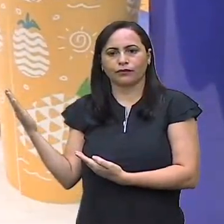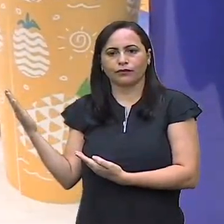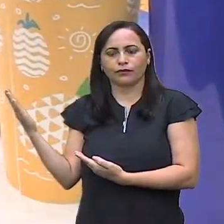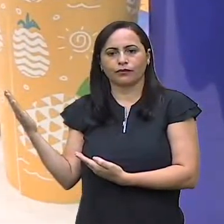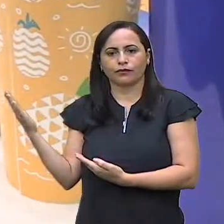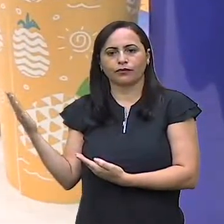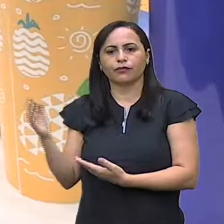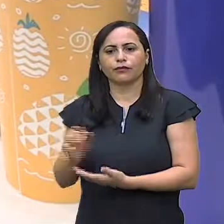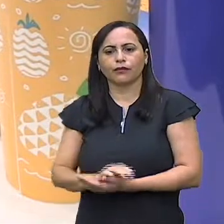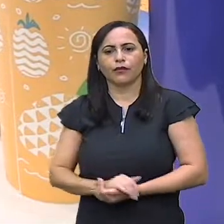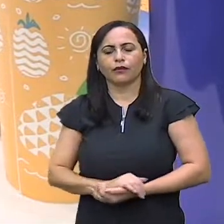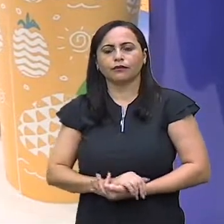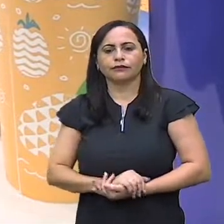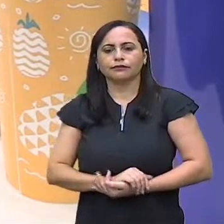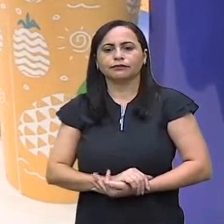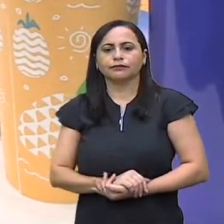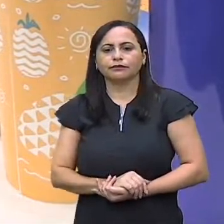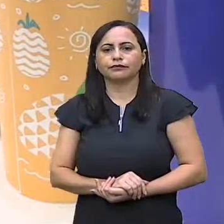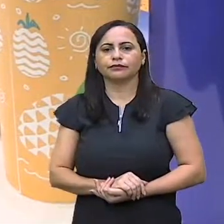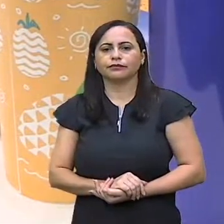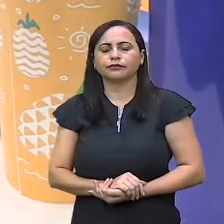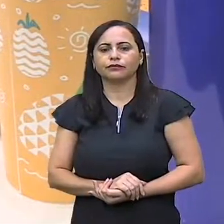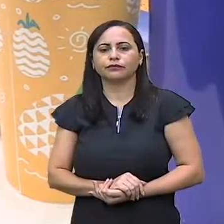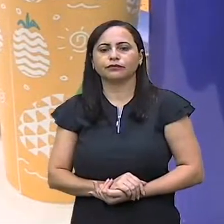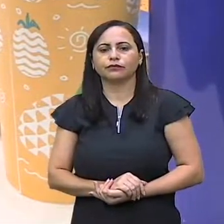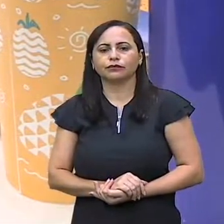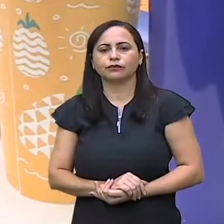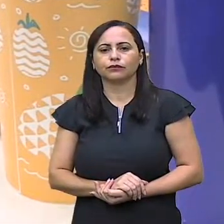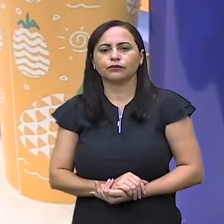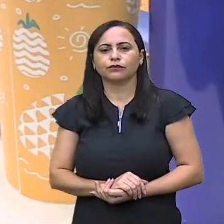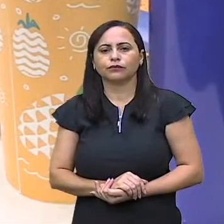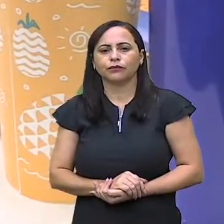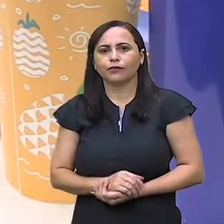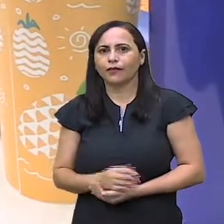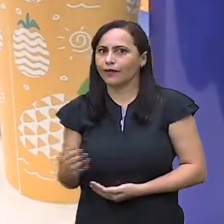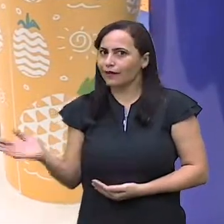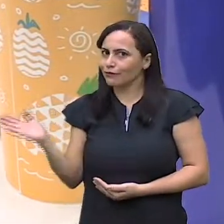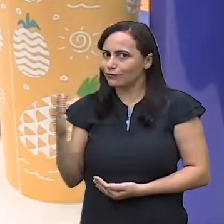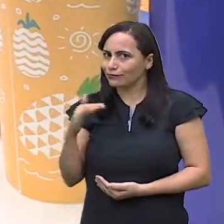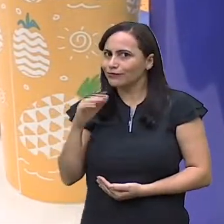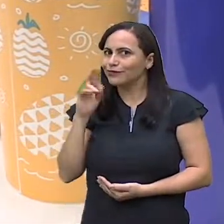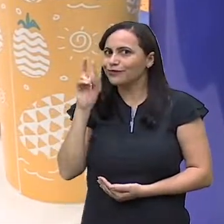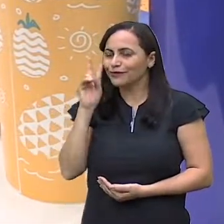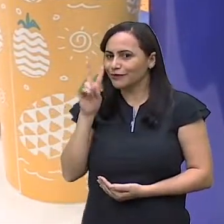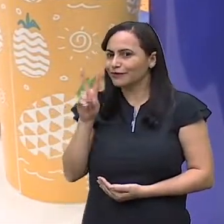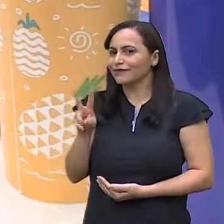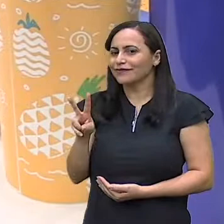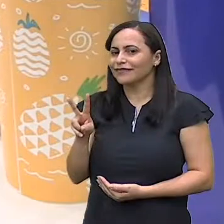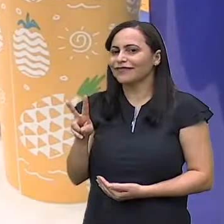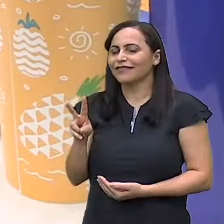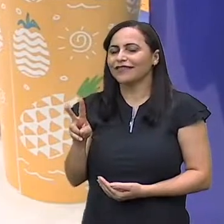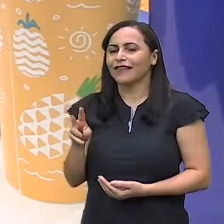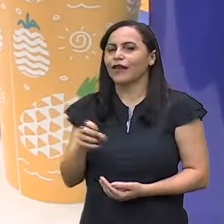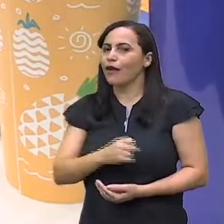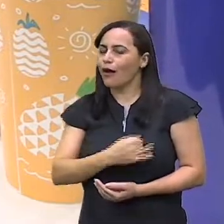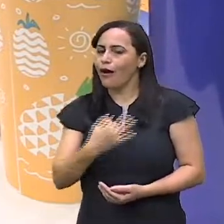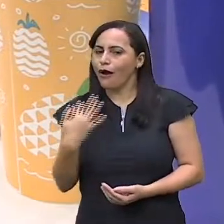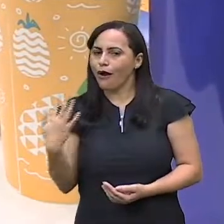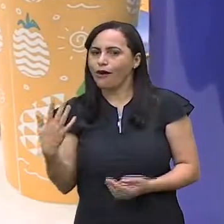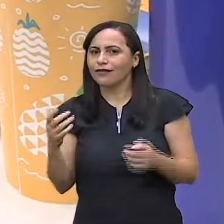Isto. Aqui, número 6, né? Isso. Vamos lá, hein, crianças? Vocês estão contando aí?